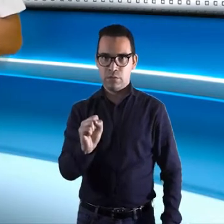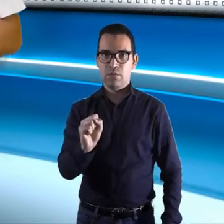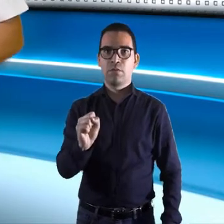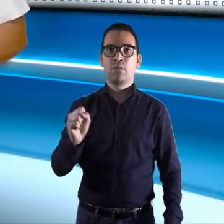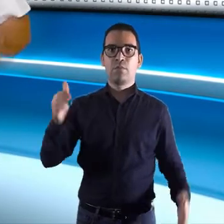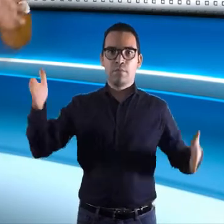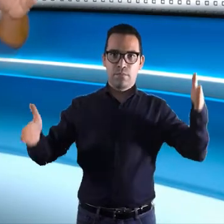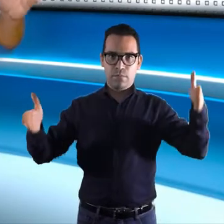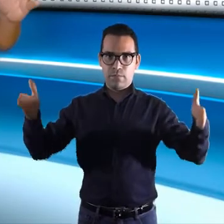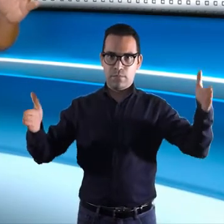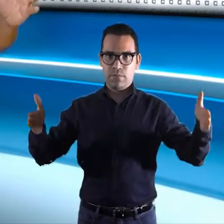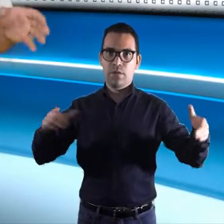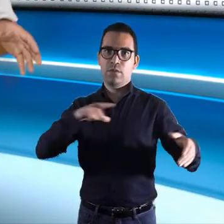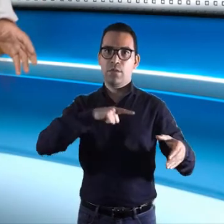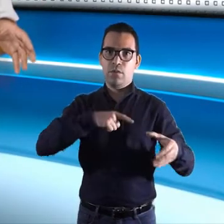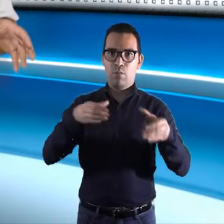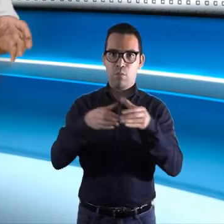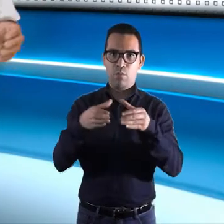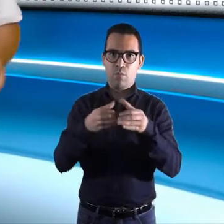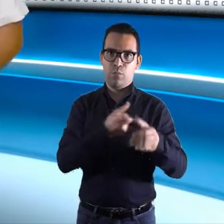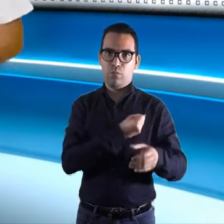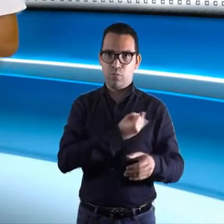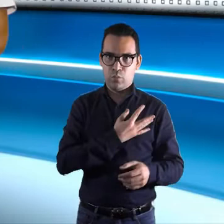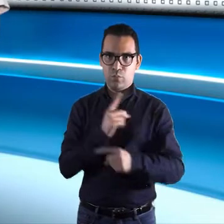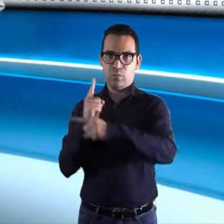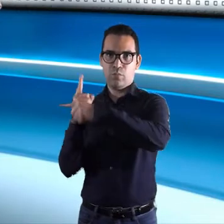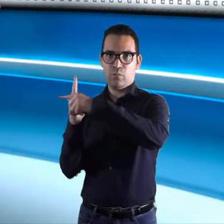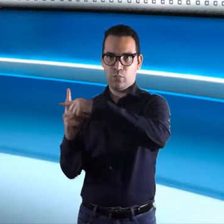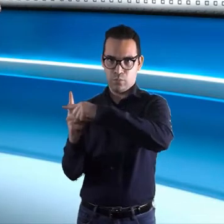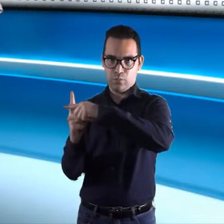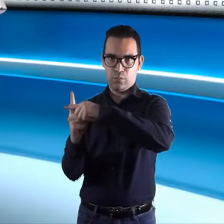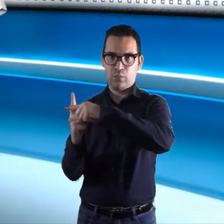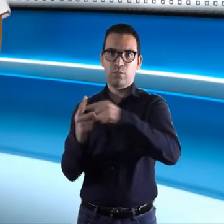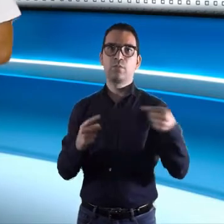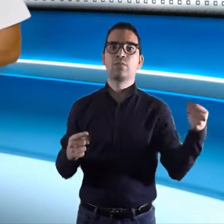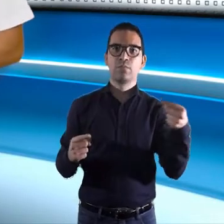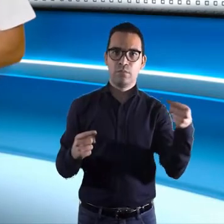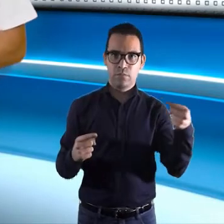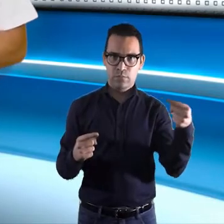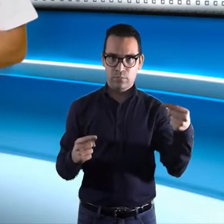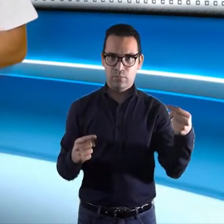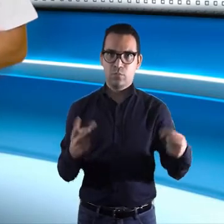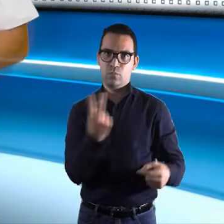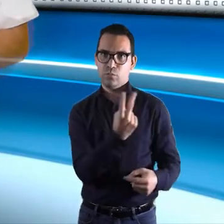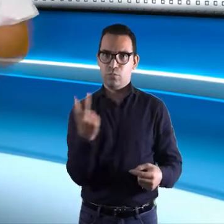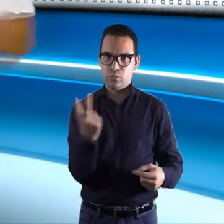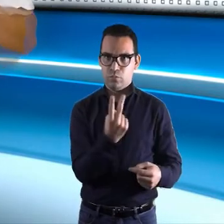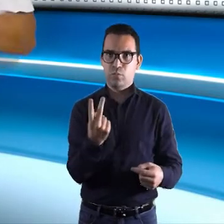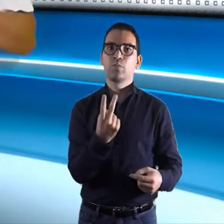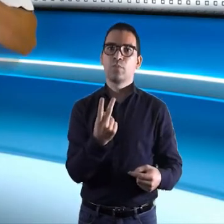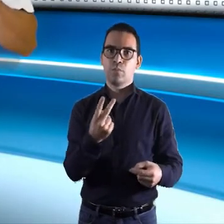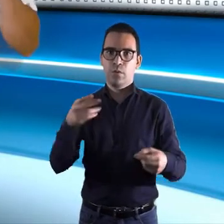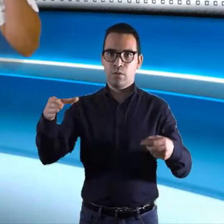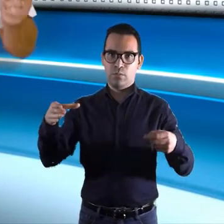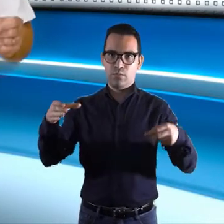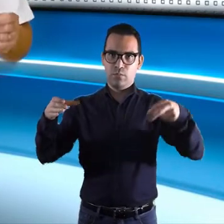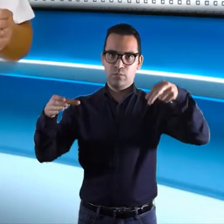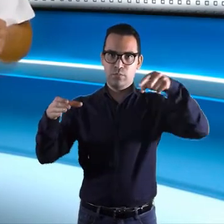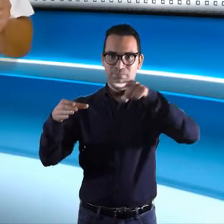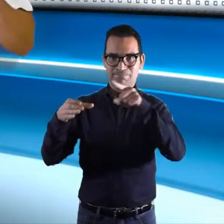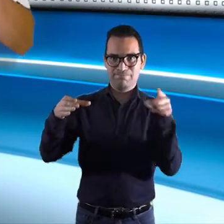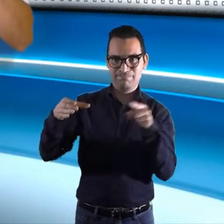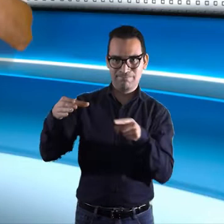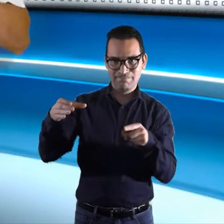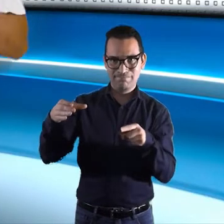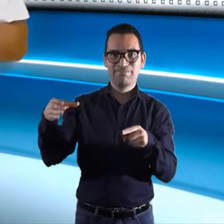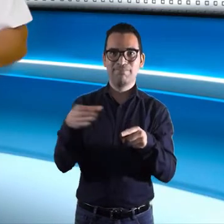são formados pelos números positivos e os números negativos. Então, se os números